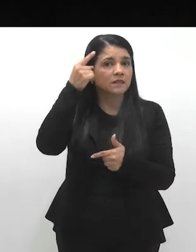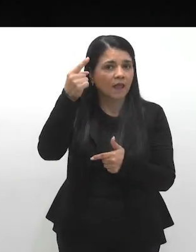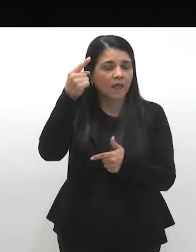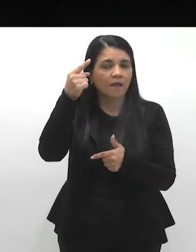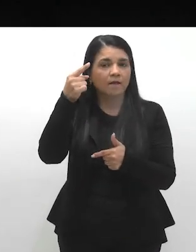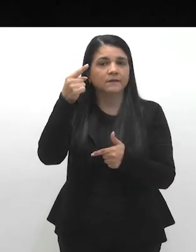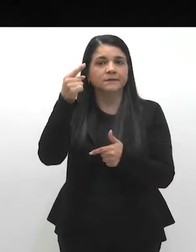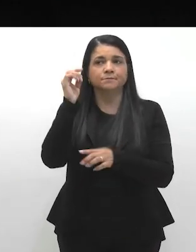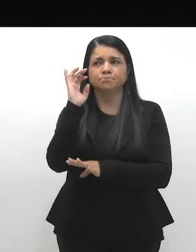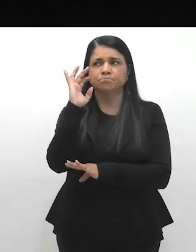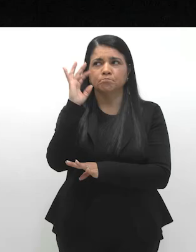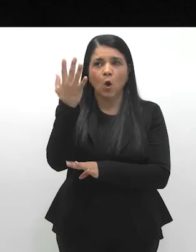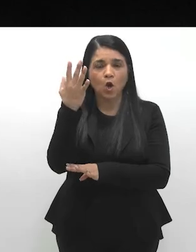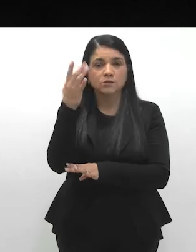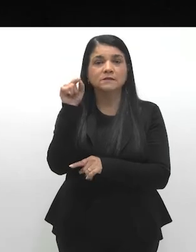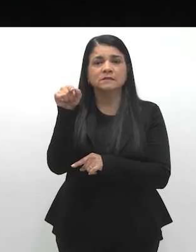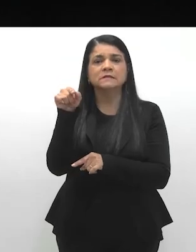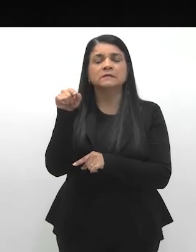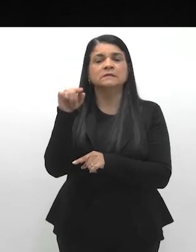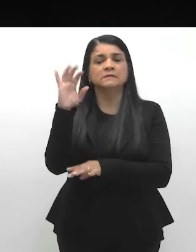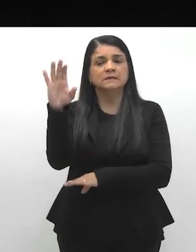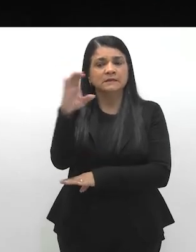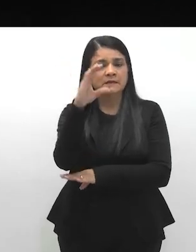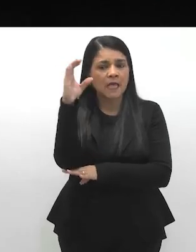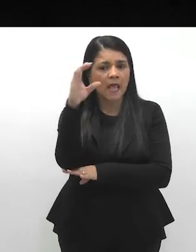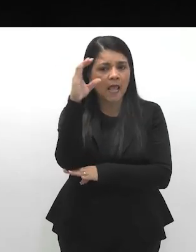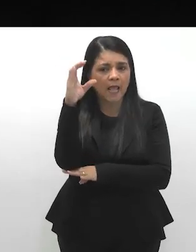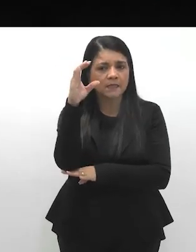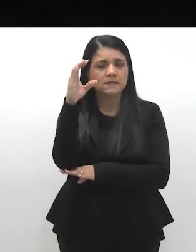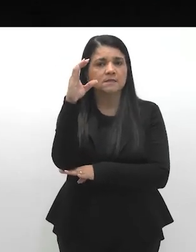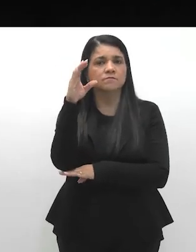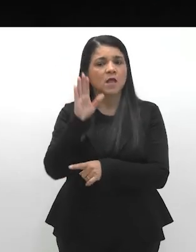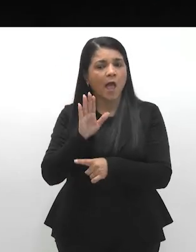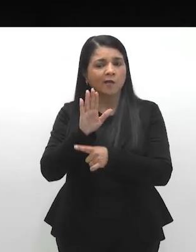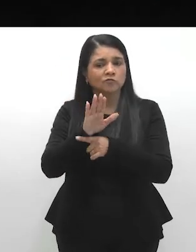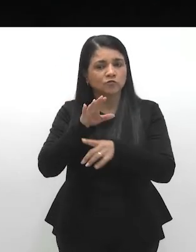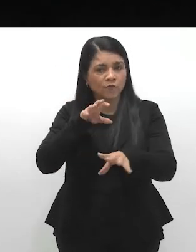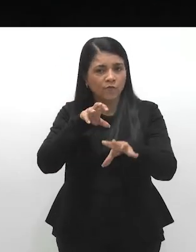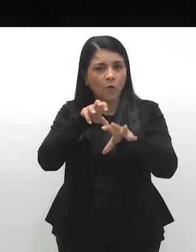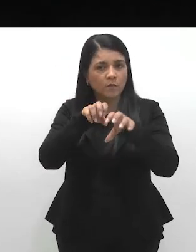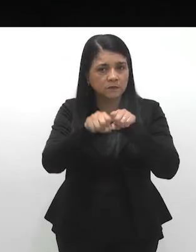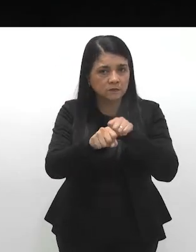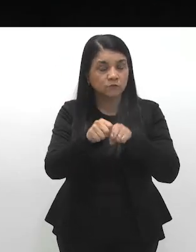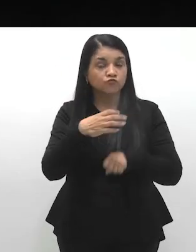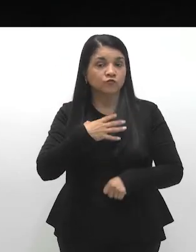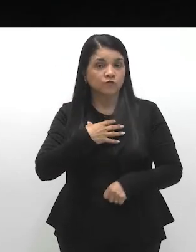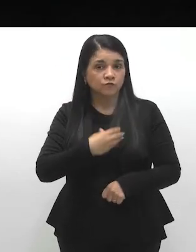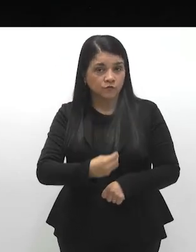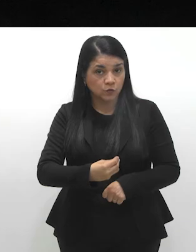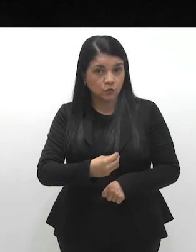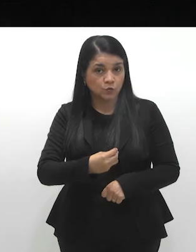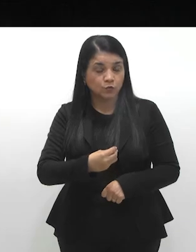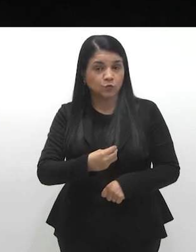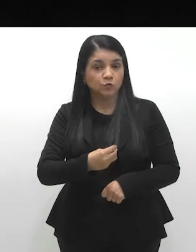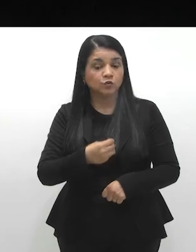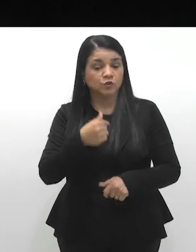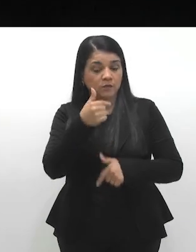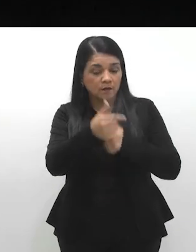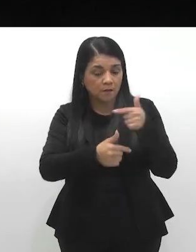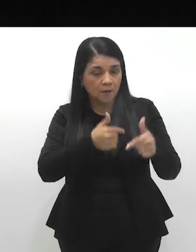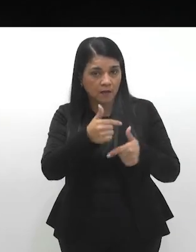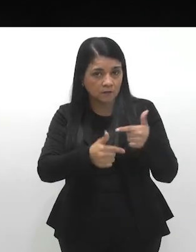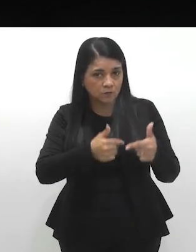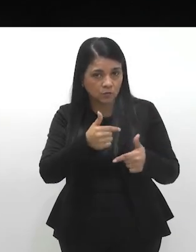bosque que gere conhecimento, gere ciência e ajude na formação dos filhos e filhas